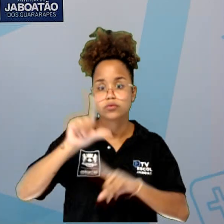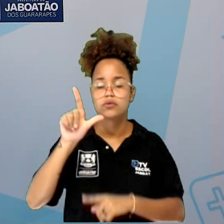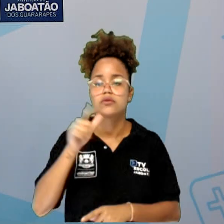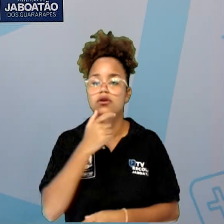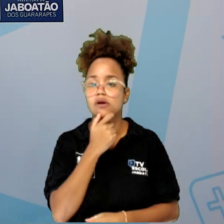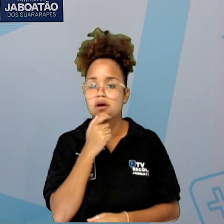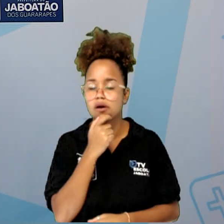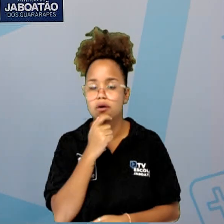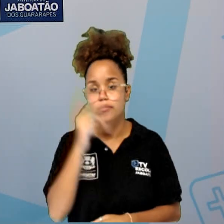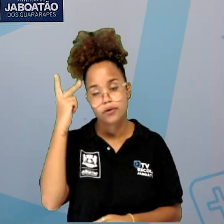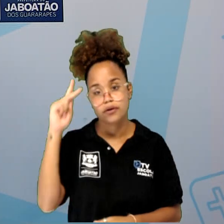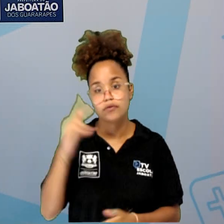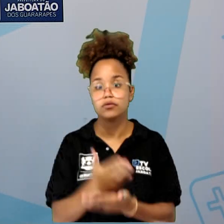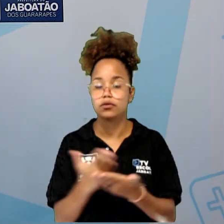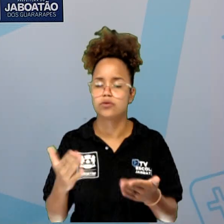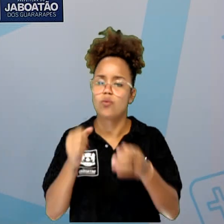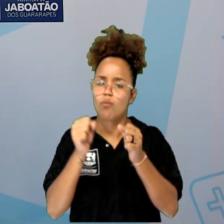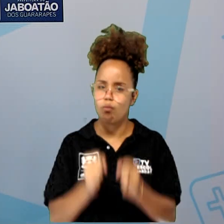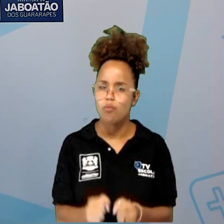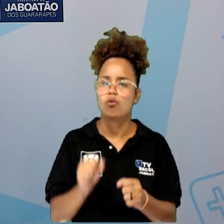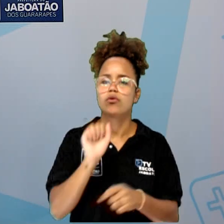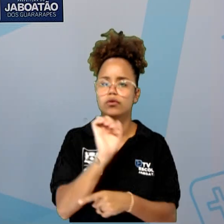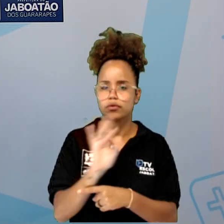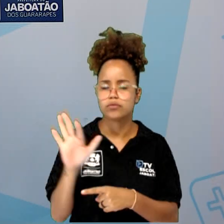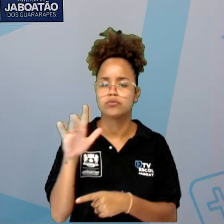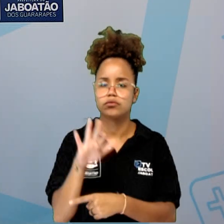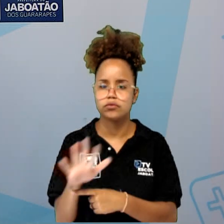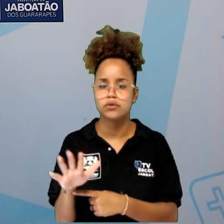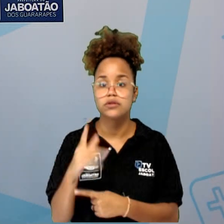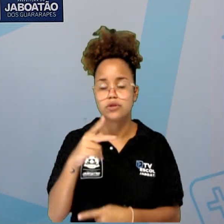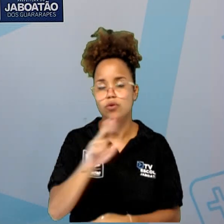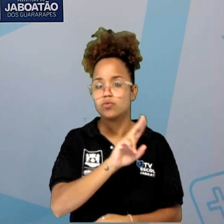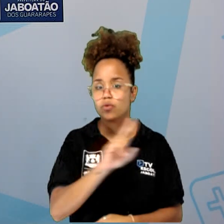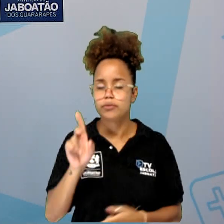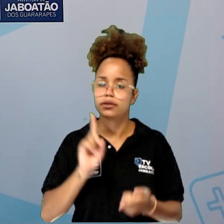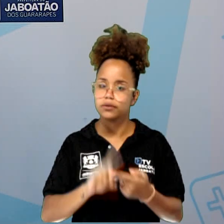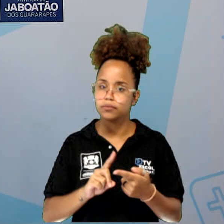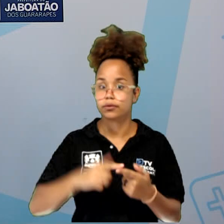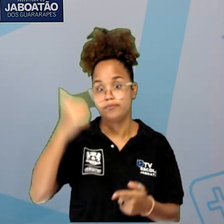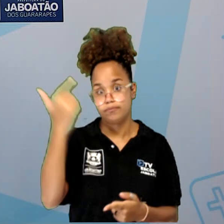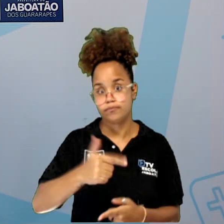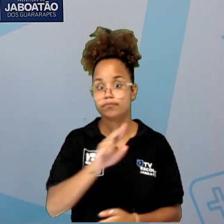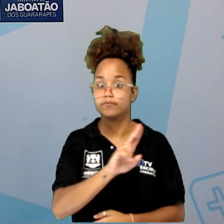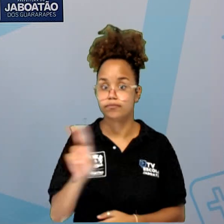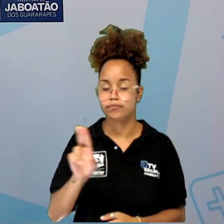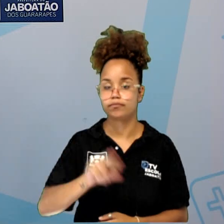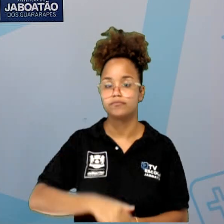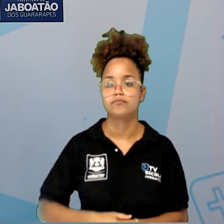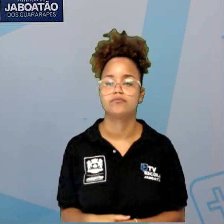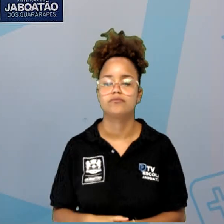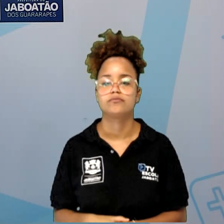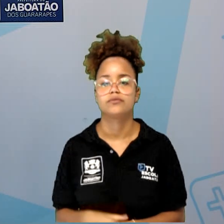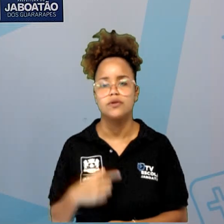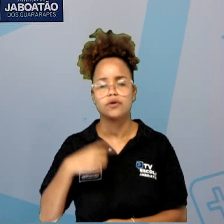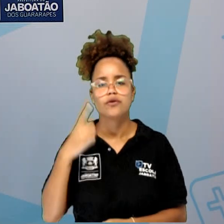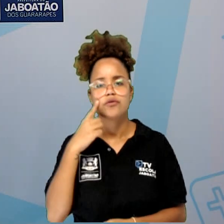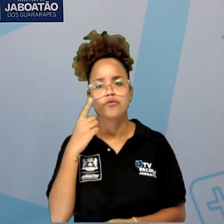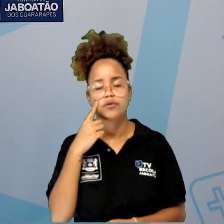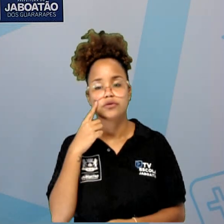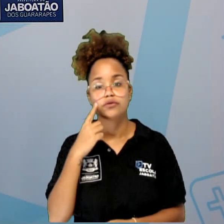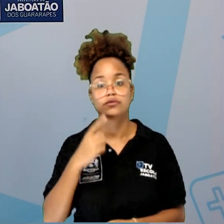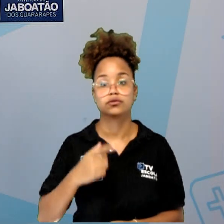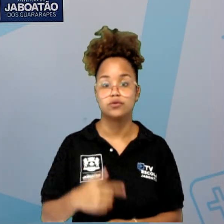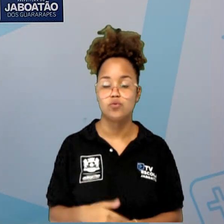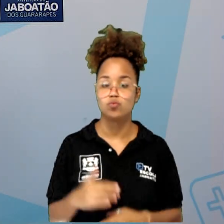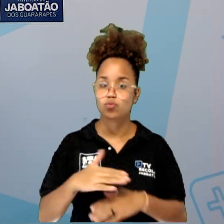que vocês possam soletrar tanto o seu name quanto o seu surname. E eu vejo vocês todos